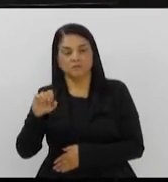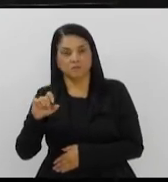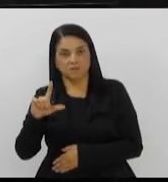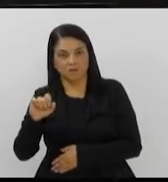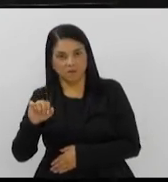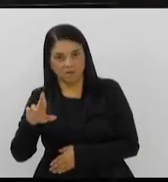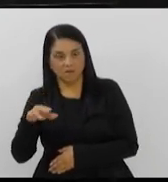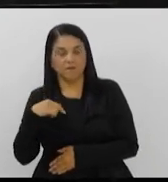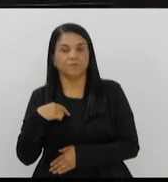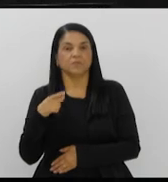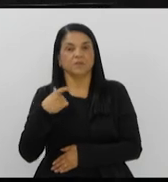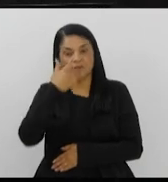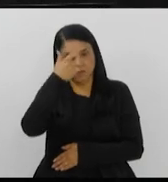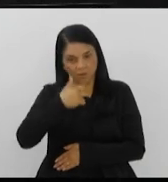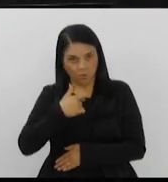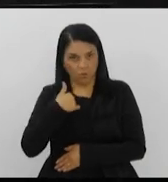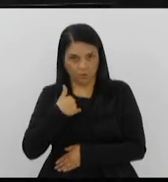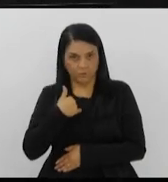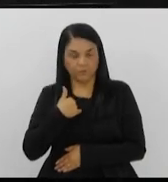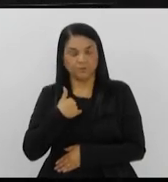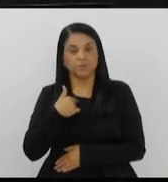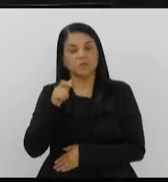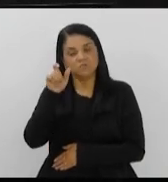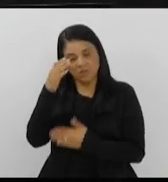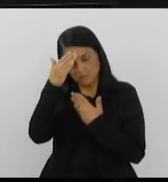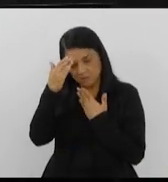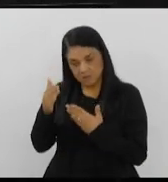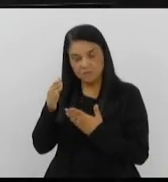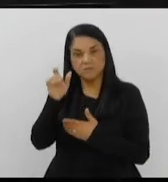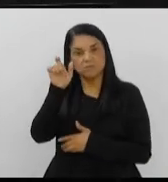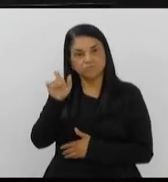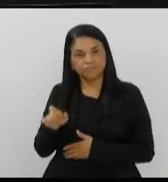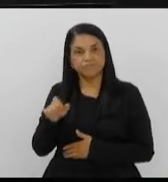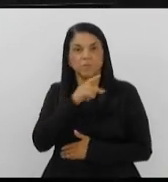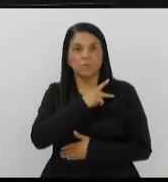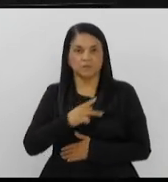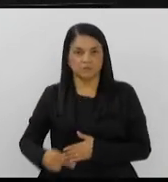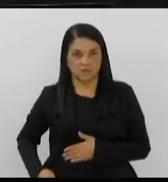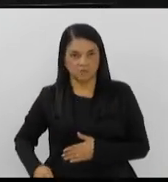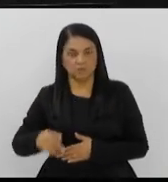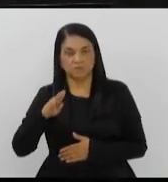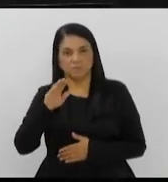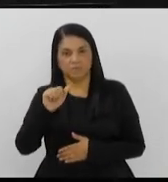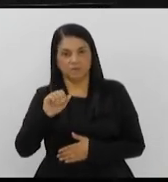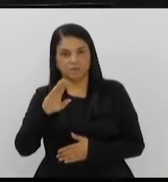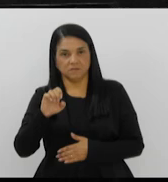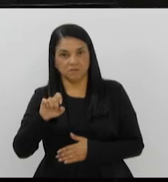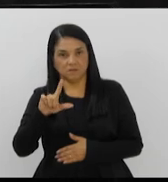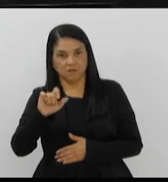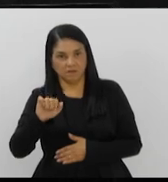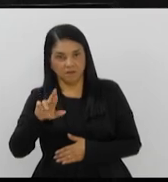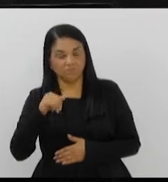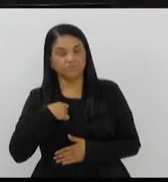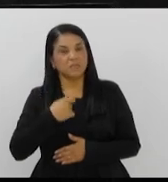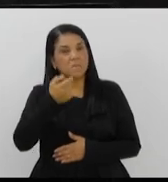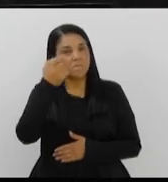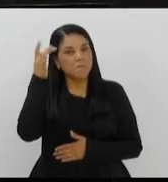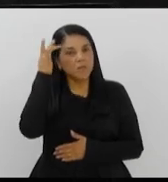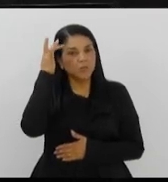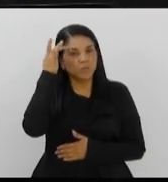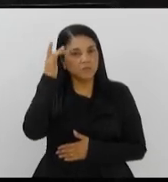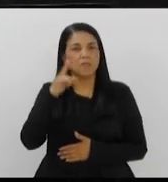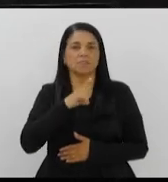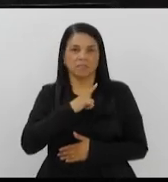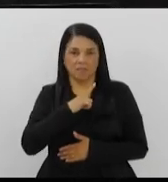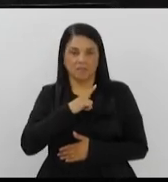ter entendimento e maturidade de compor com os deputados da região para que